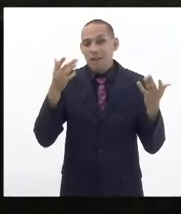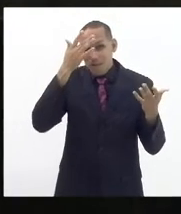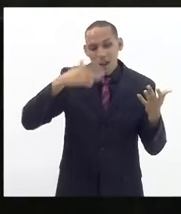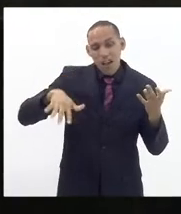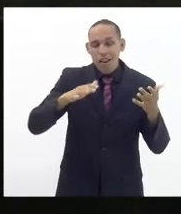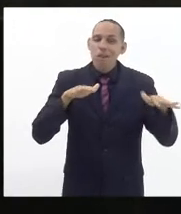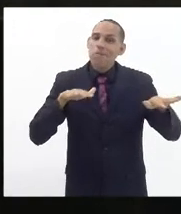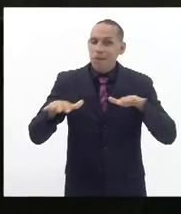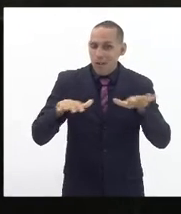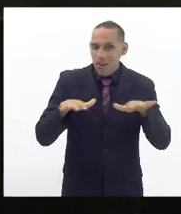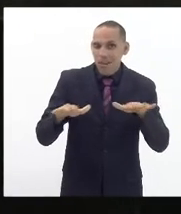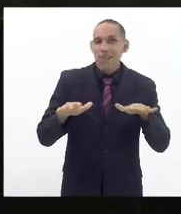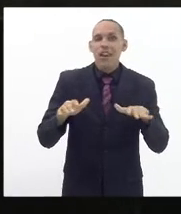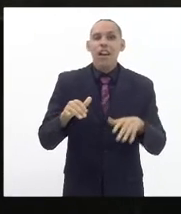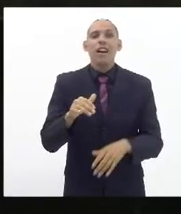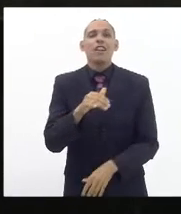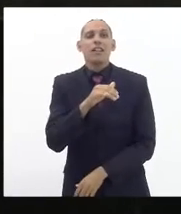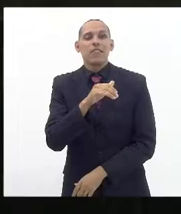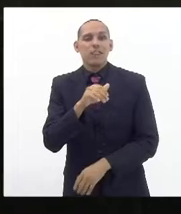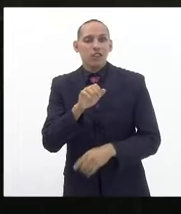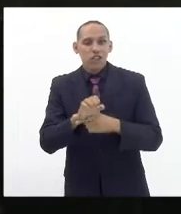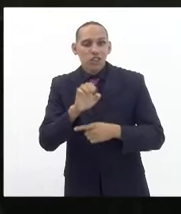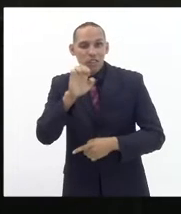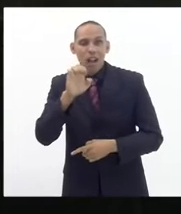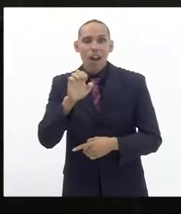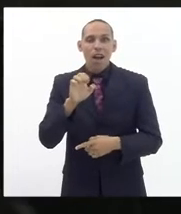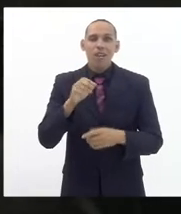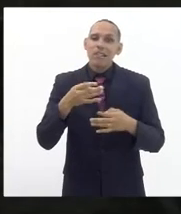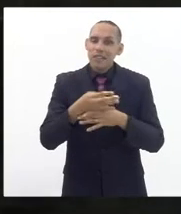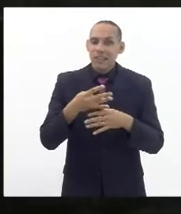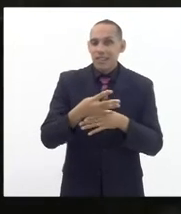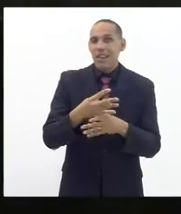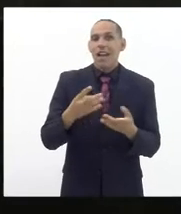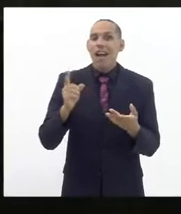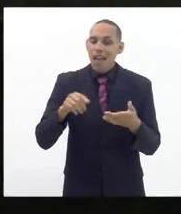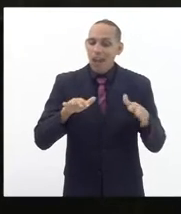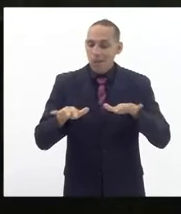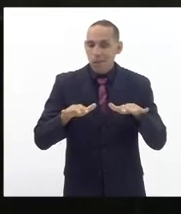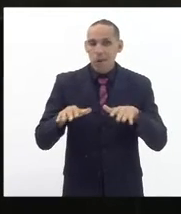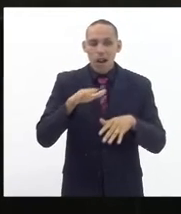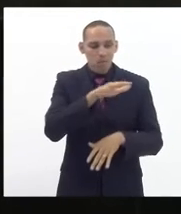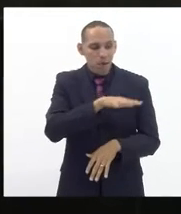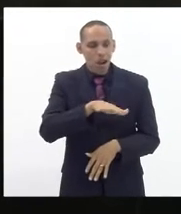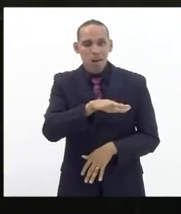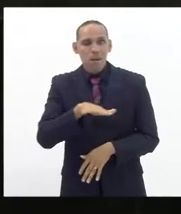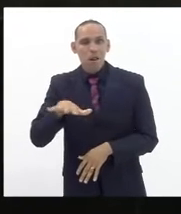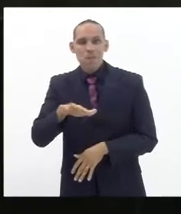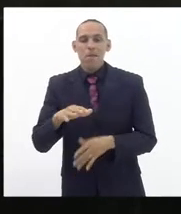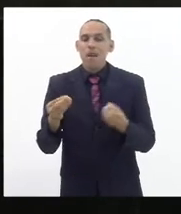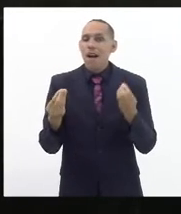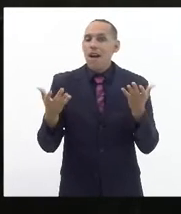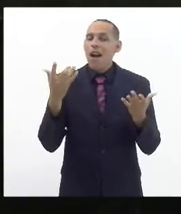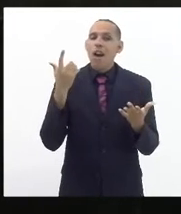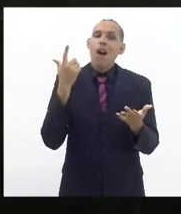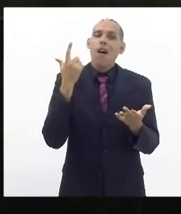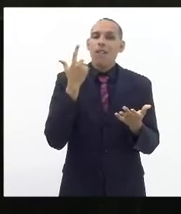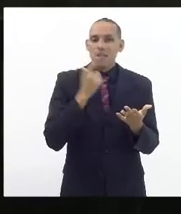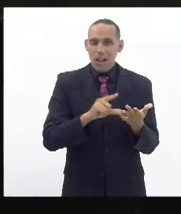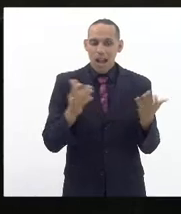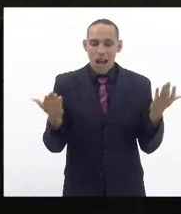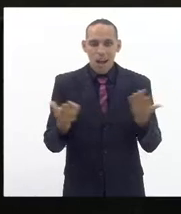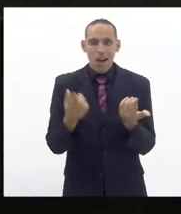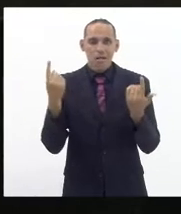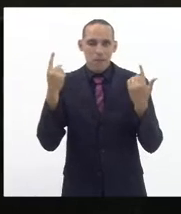o nosso estado, a nossa cidade nessa semana, foi uma movimentação desses setores para que esse carnaval de fato existisse